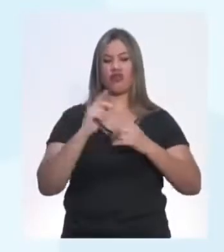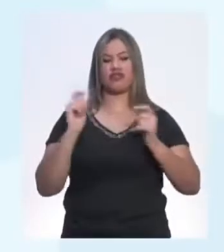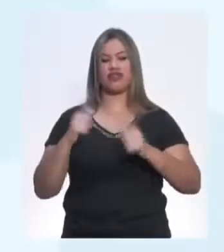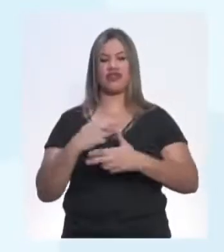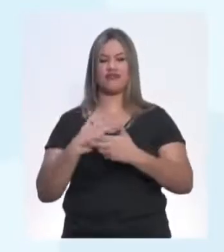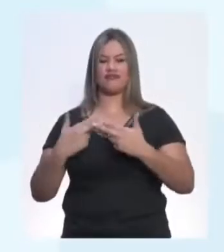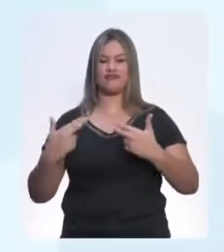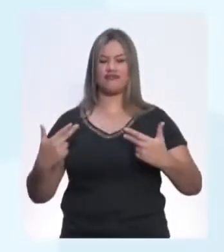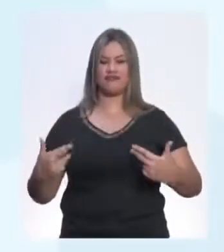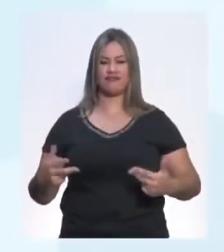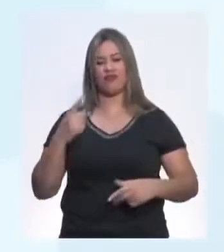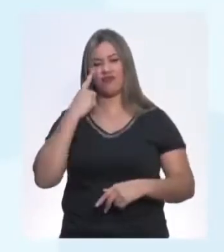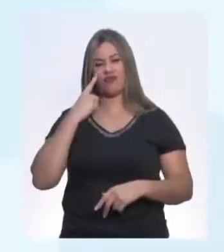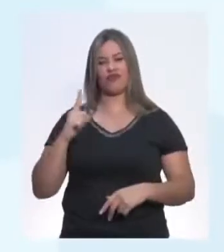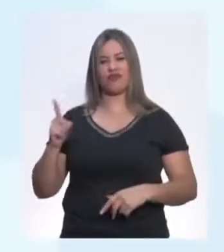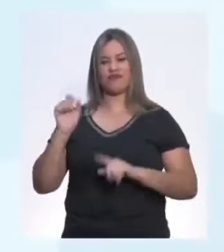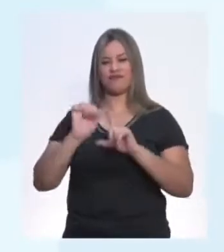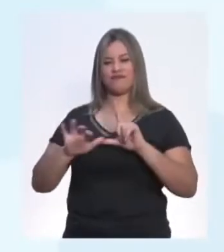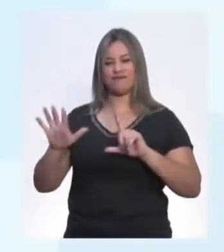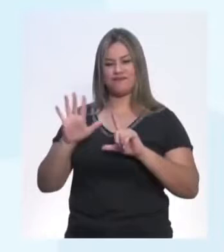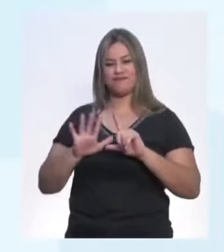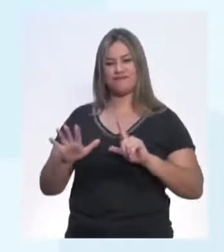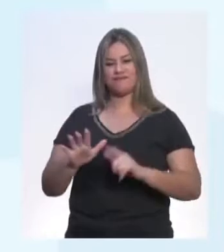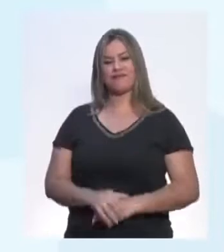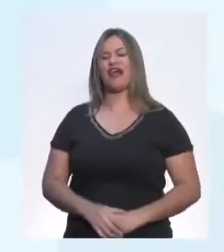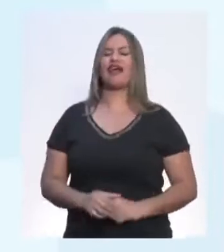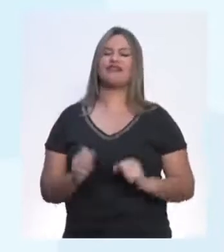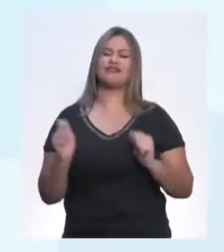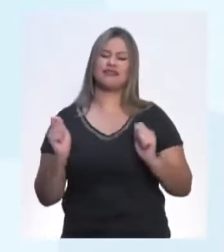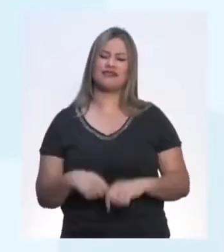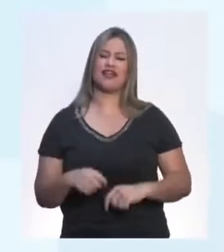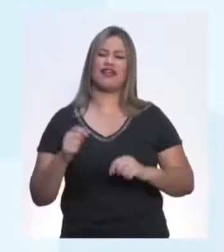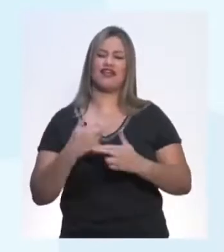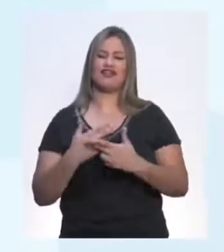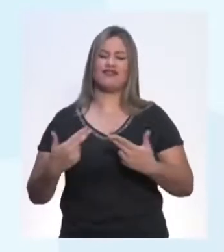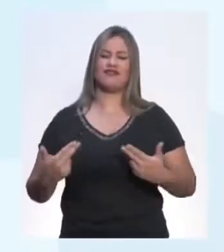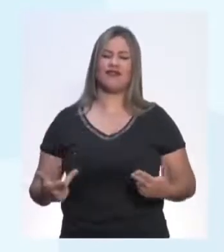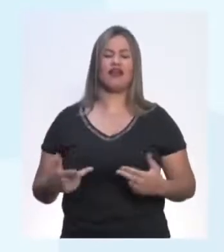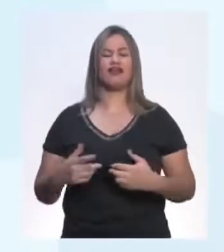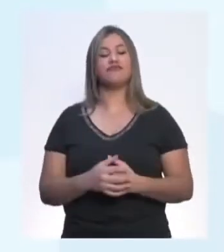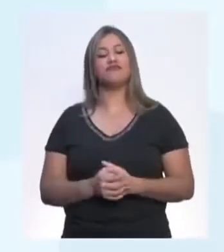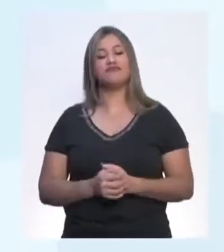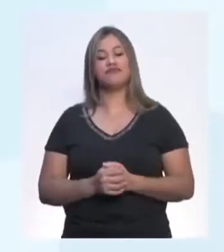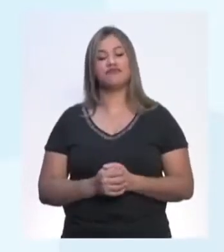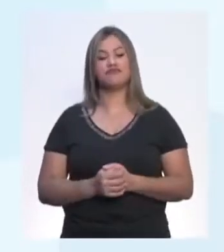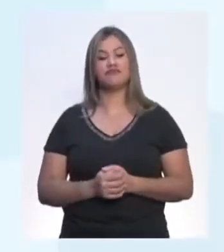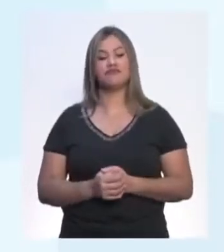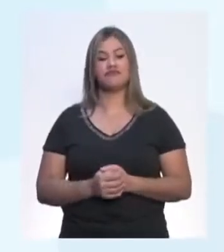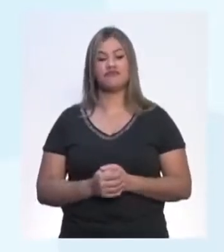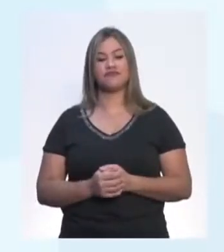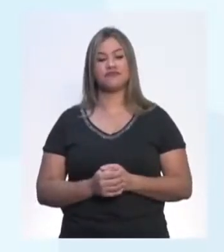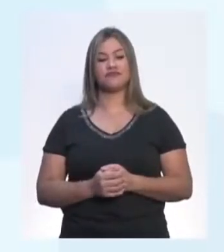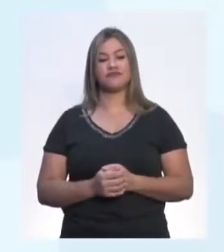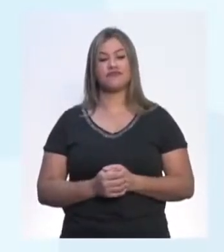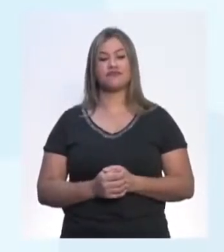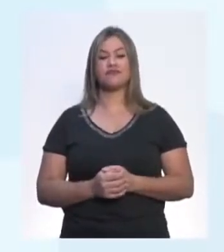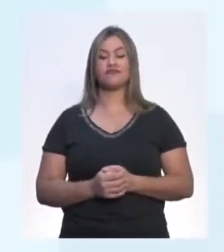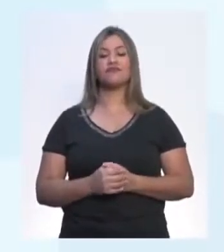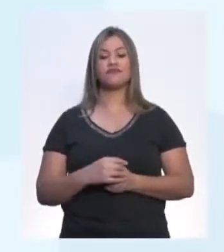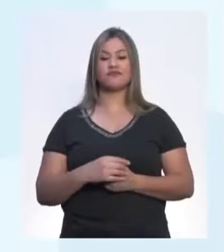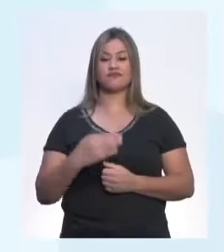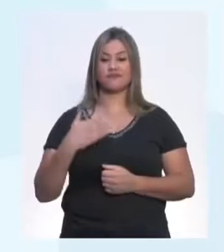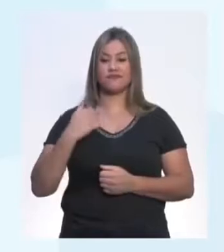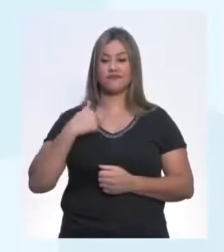formas, como vocês estão olhando aí na tela, vocês conseguem fazer vários moldes, vários formatos. O que que eu vou pedir